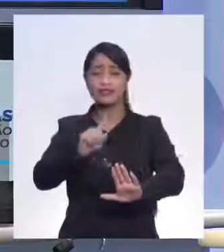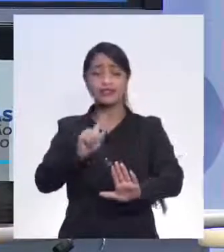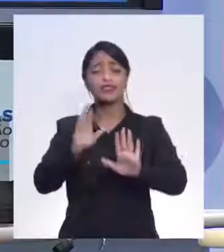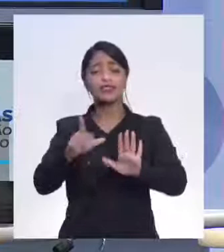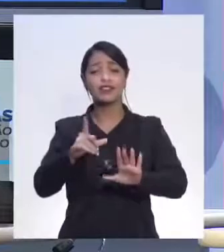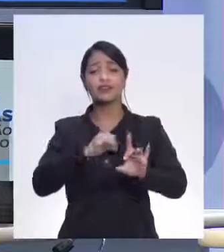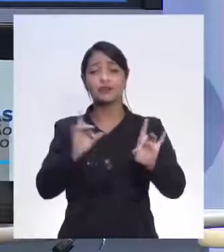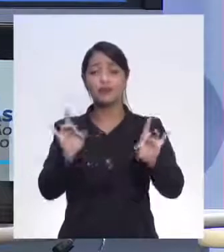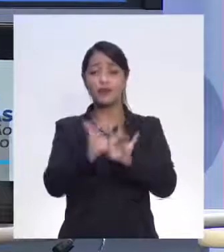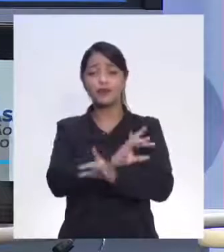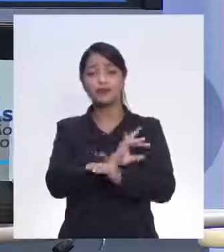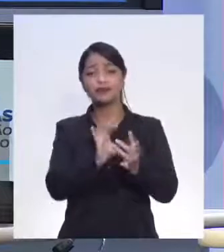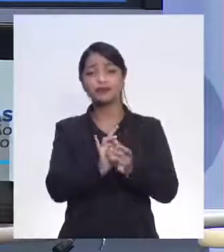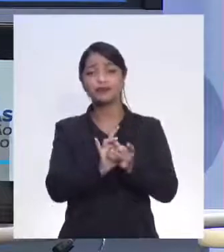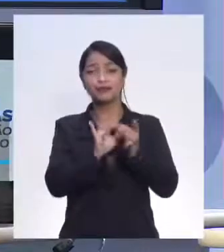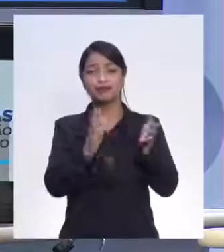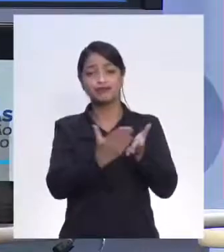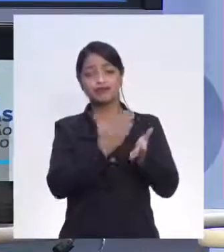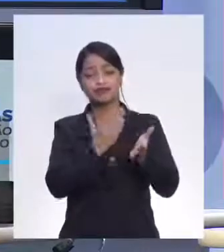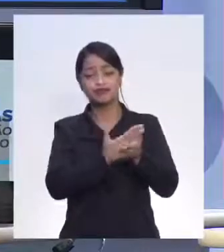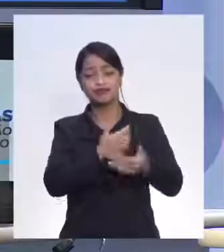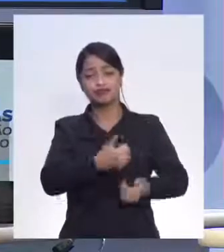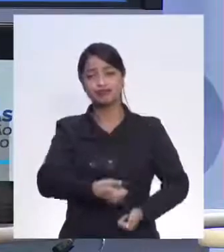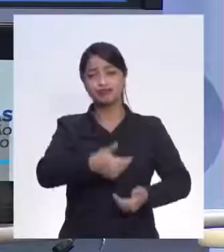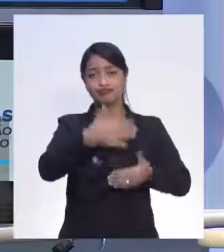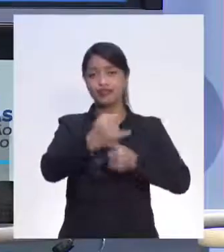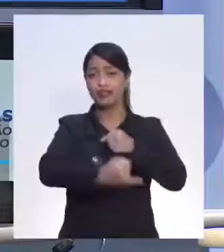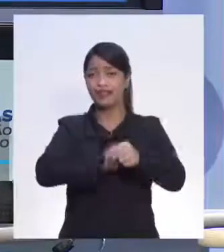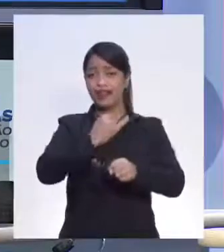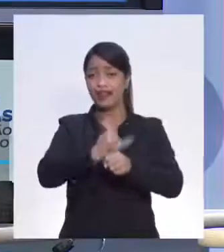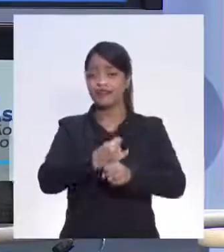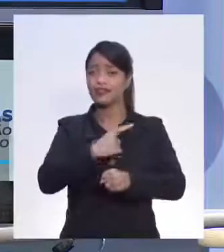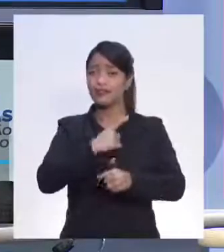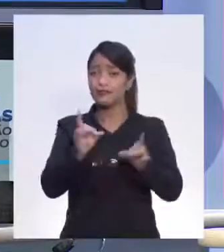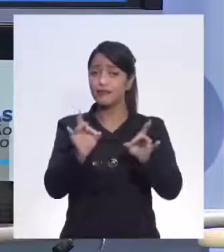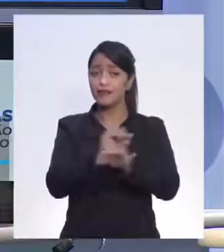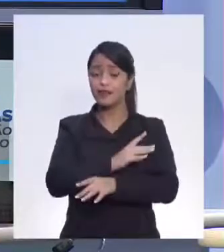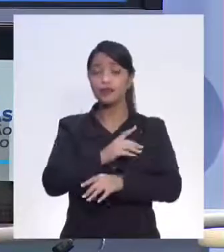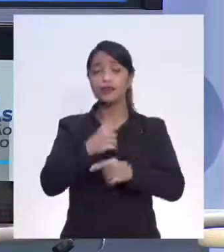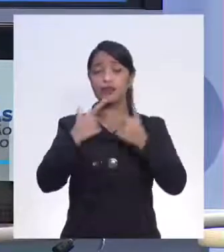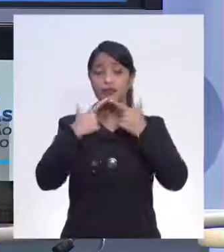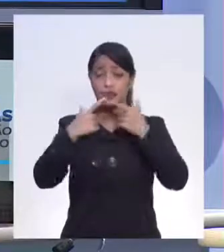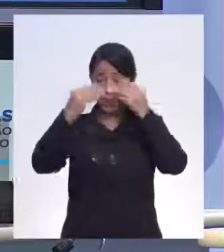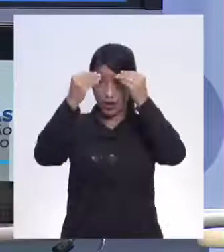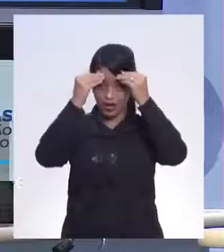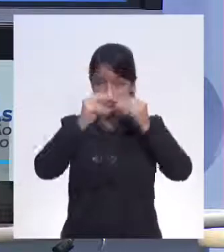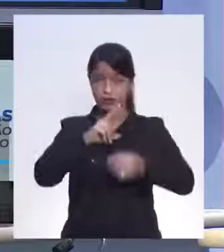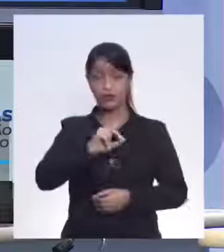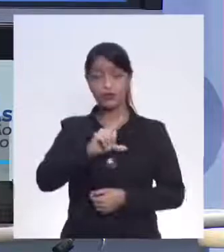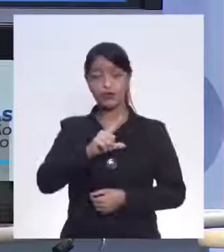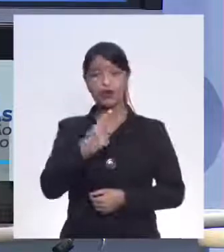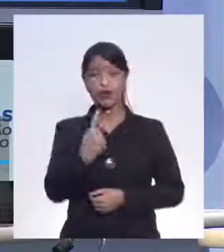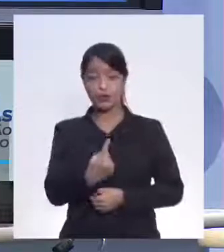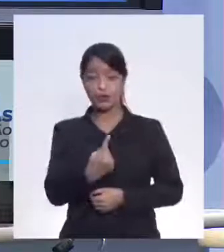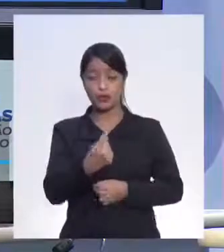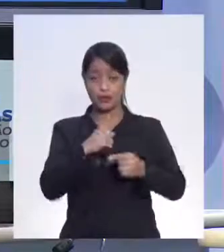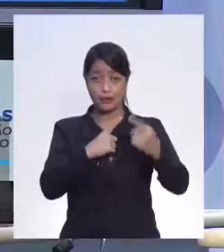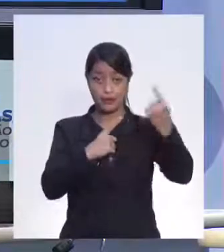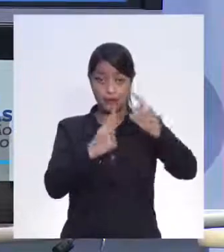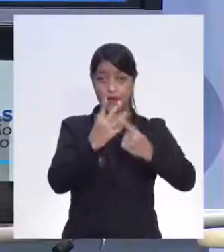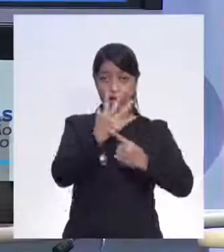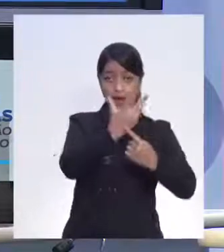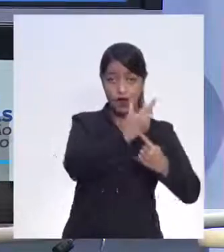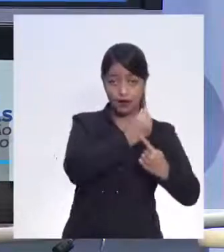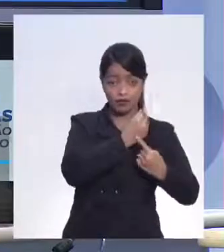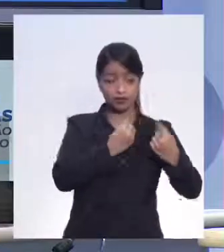a apostila em que está a língua portuguesa é o volume 1, é de linguagens. Logo depois de artes tem língua portuguesa, aí você vai lá no site